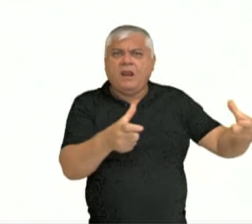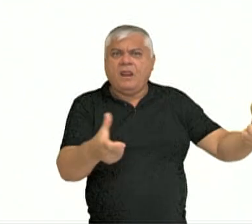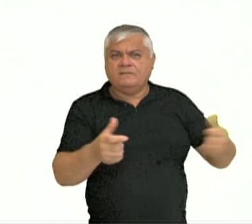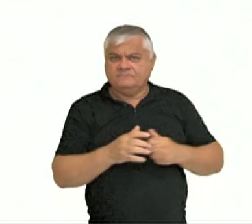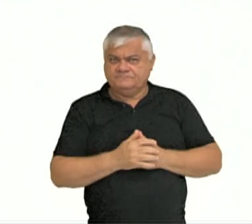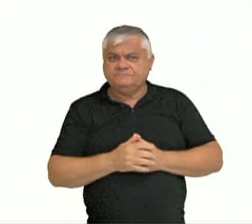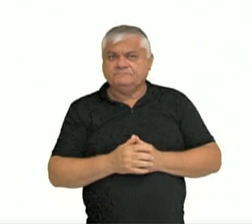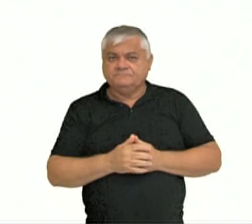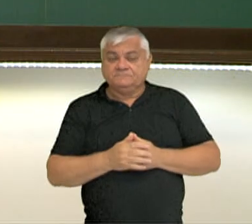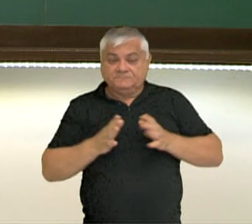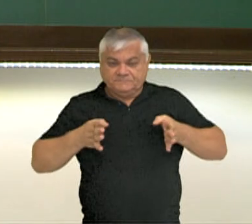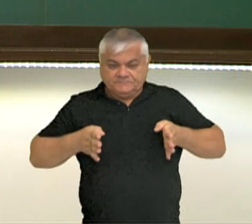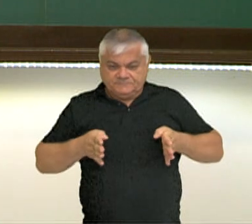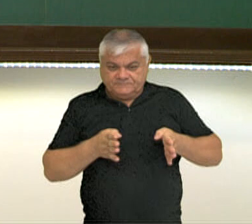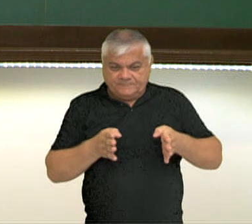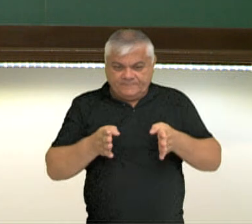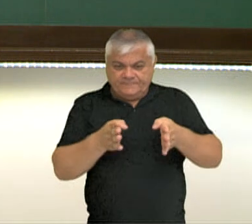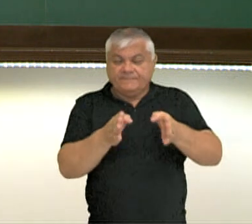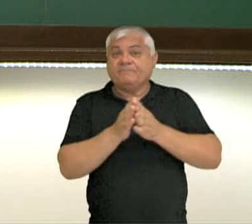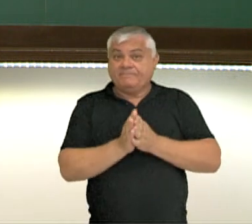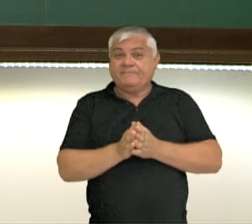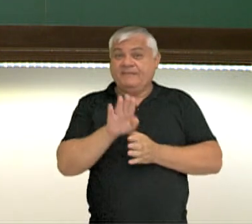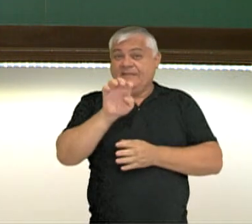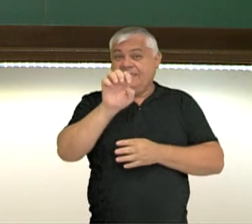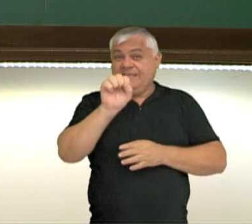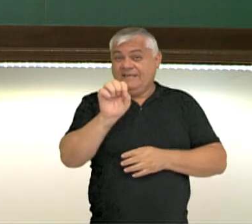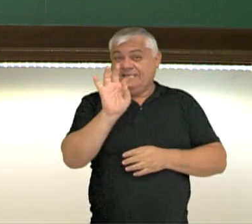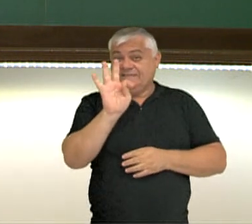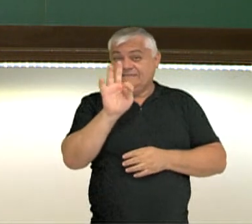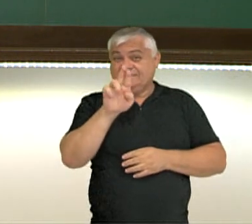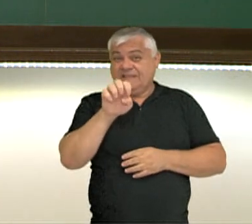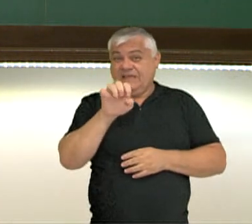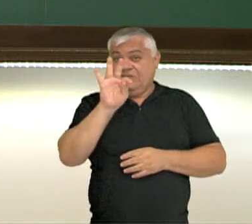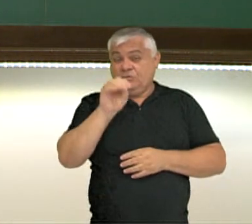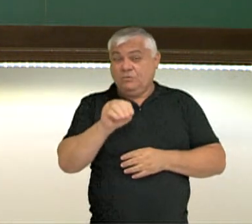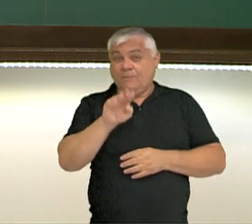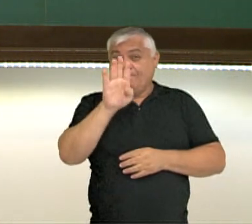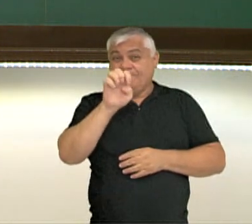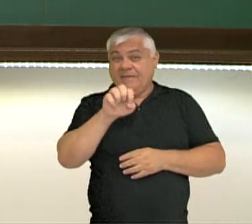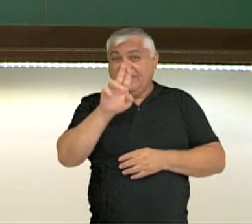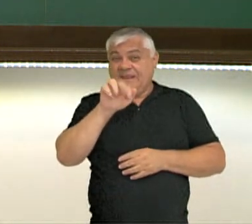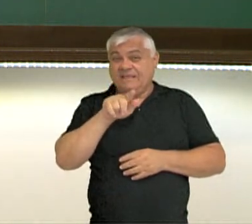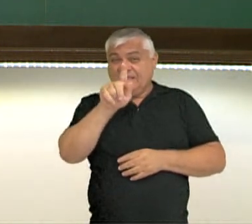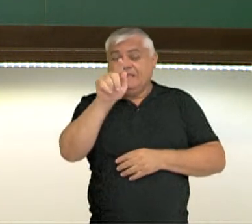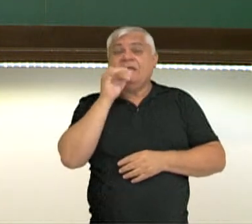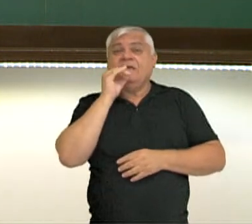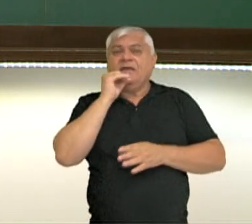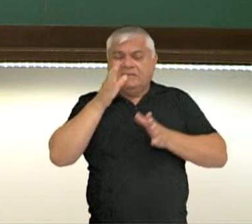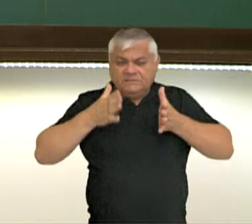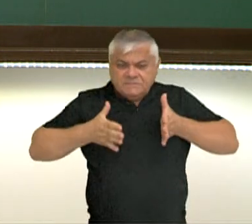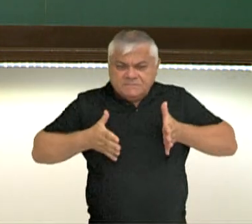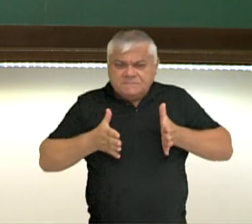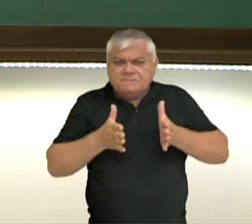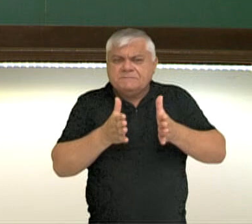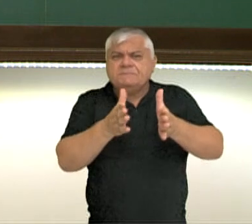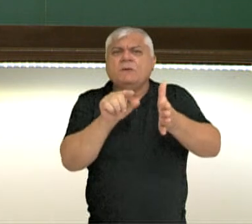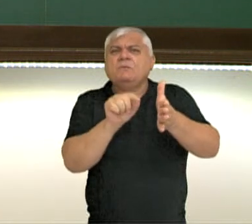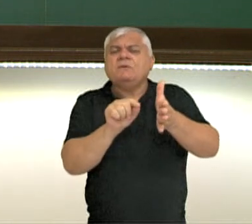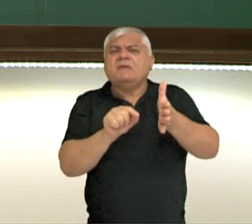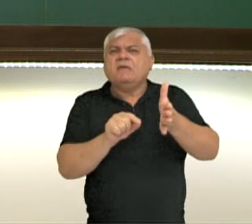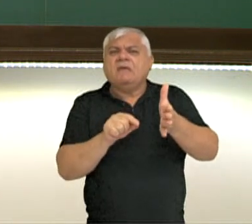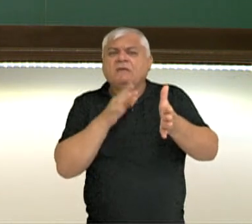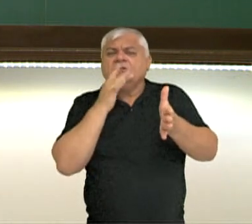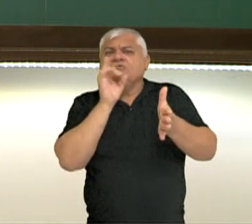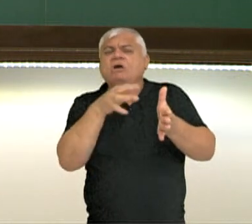O Estreito de Bering, a teoria de Bering, ou a Beríngia também chamada, a região Beríngia, a passagem da Beríngia, ela